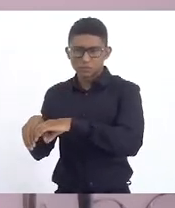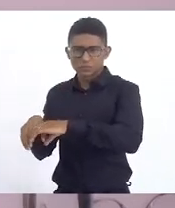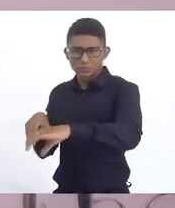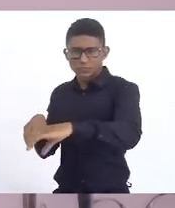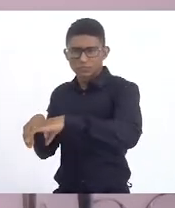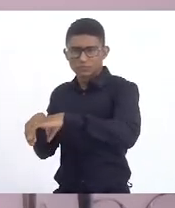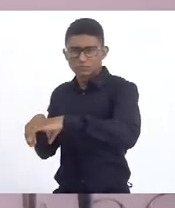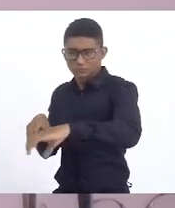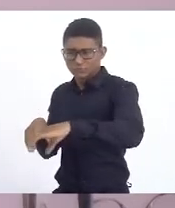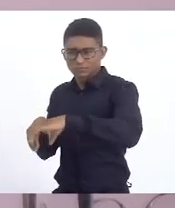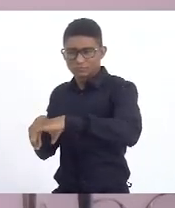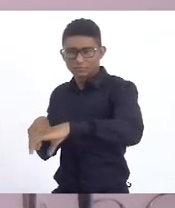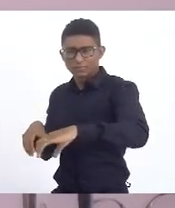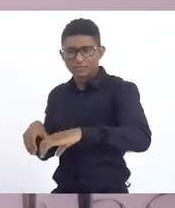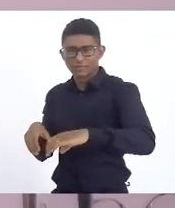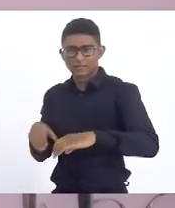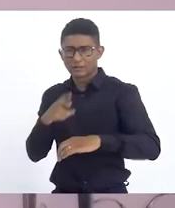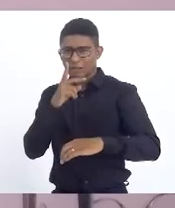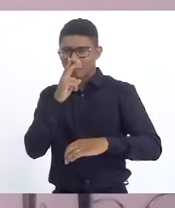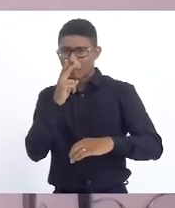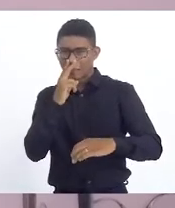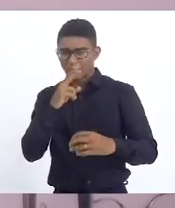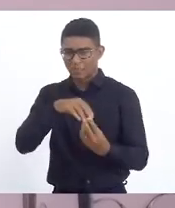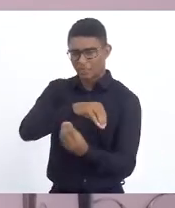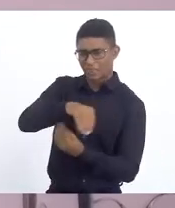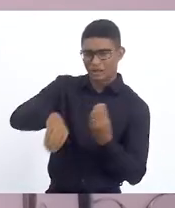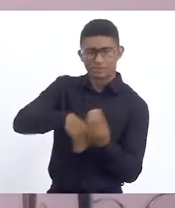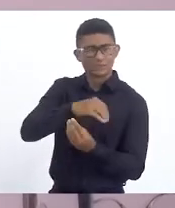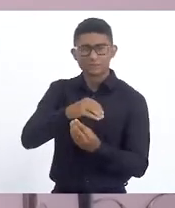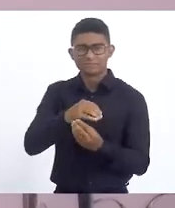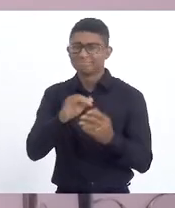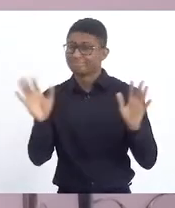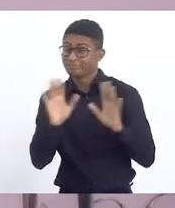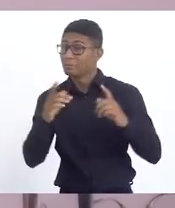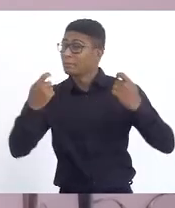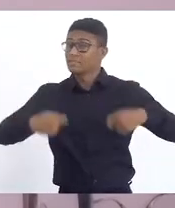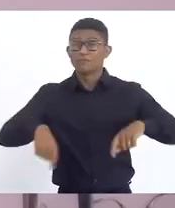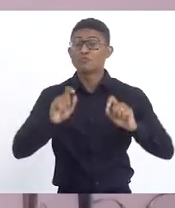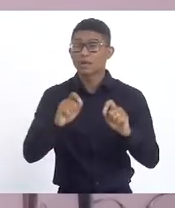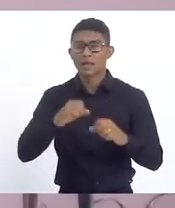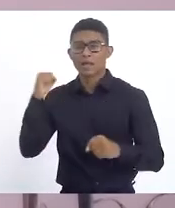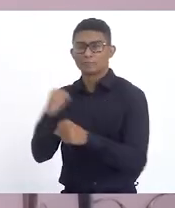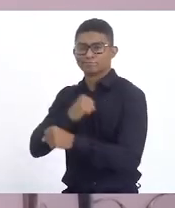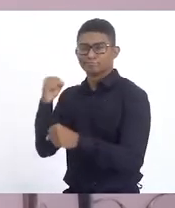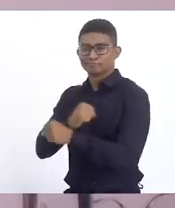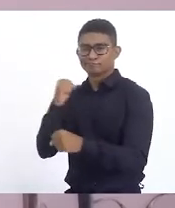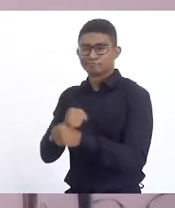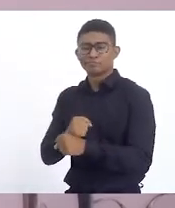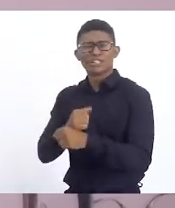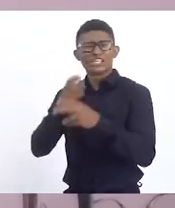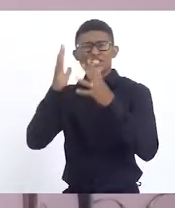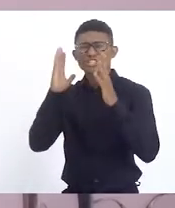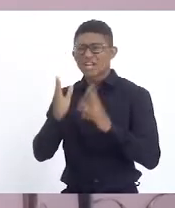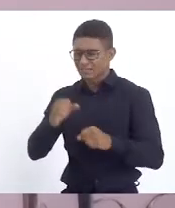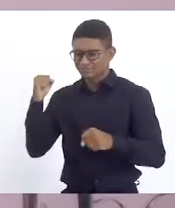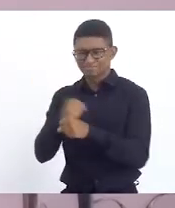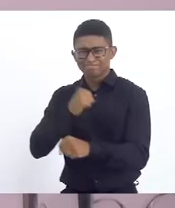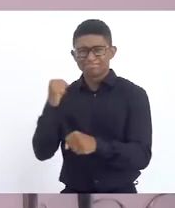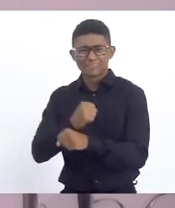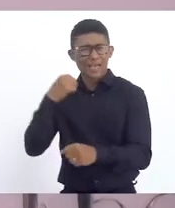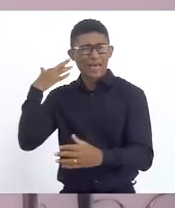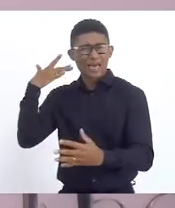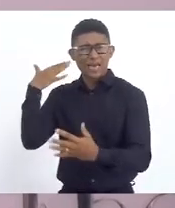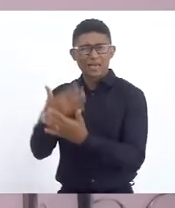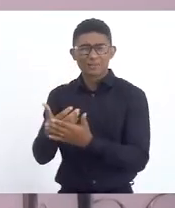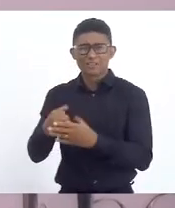da captação, tinha uma obra prevista que se arrasta há mais de uma década, na ordem